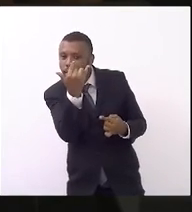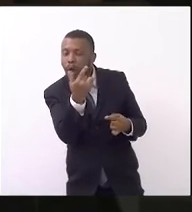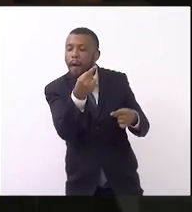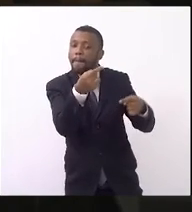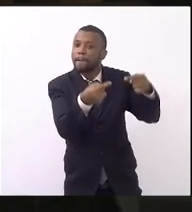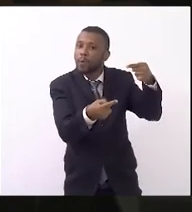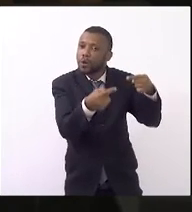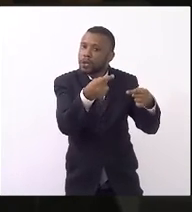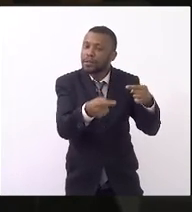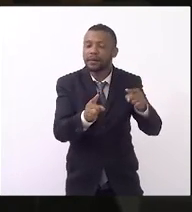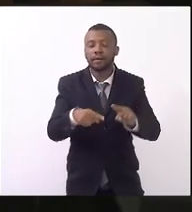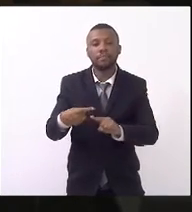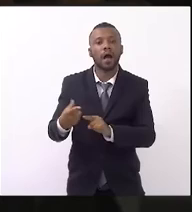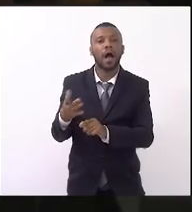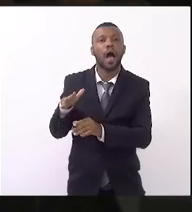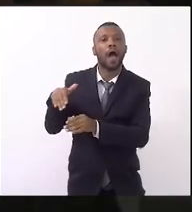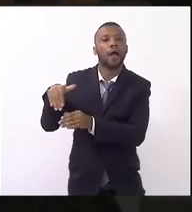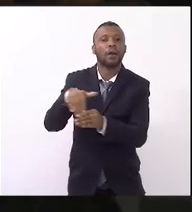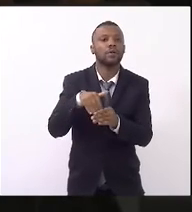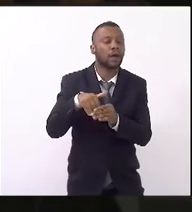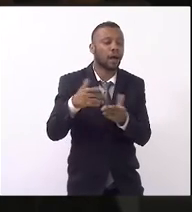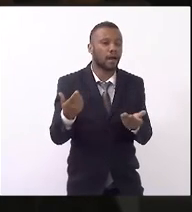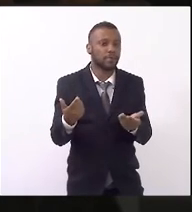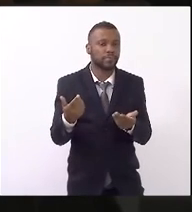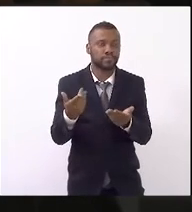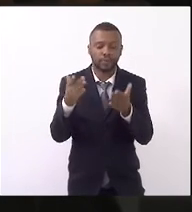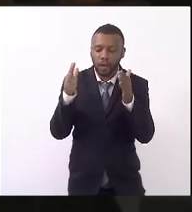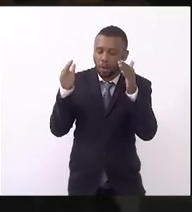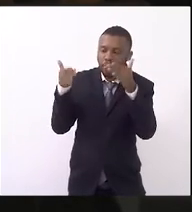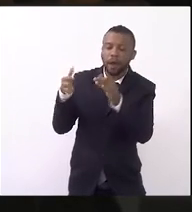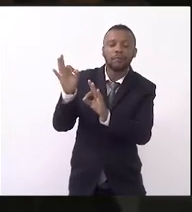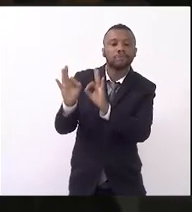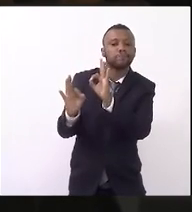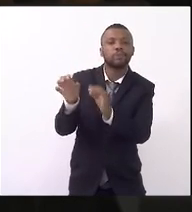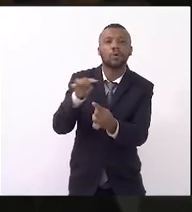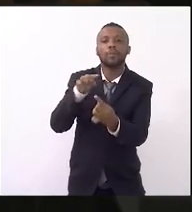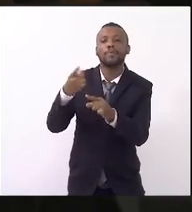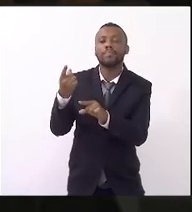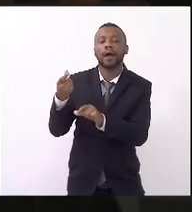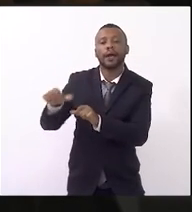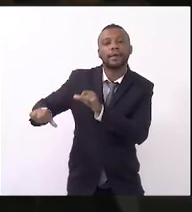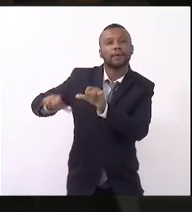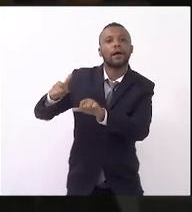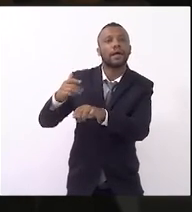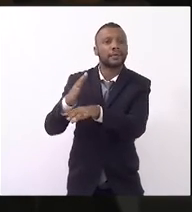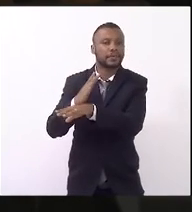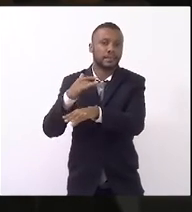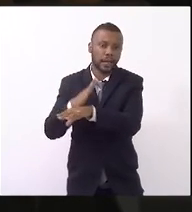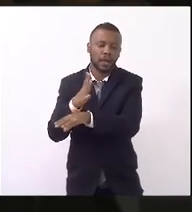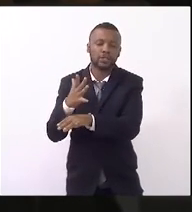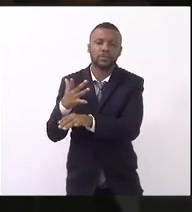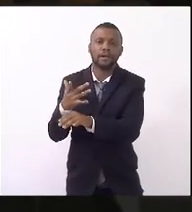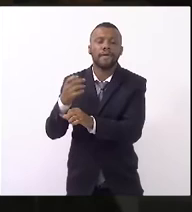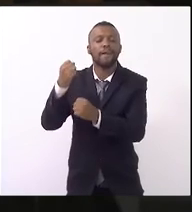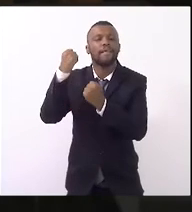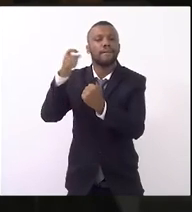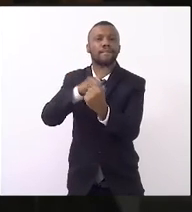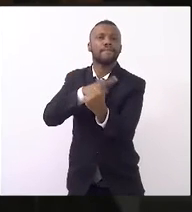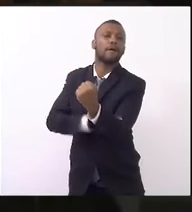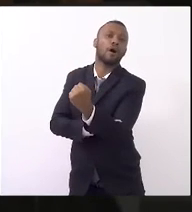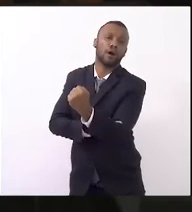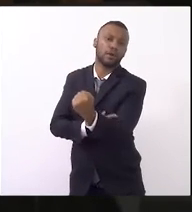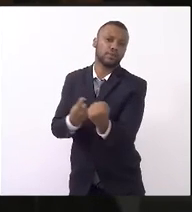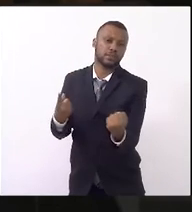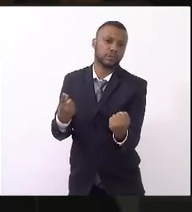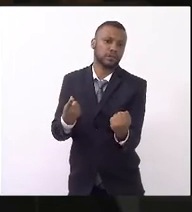eleitorais. E não para estruturar, para transformar as cidades em cidades resilientes.